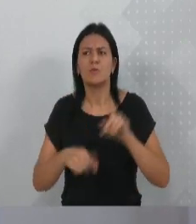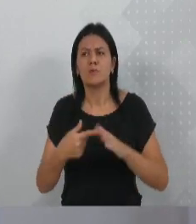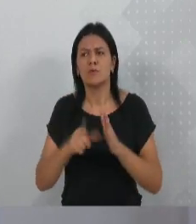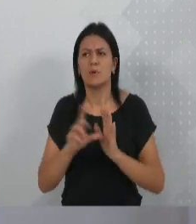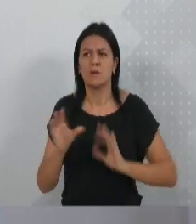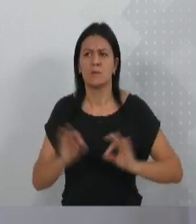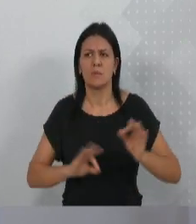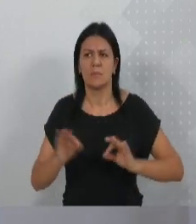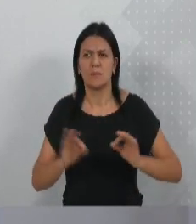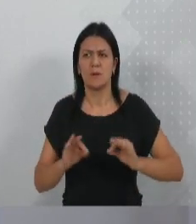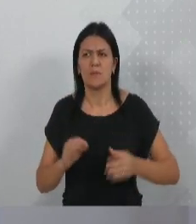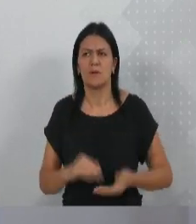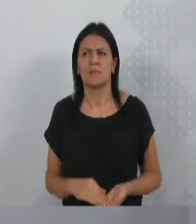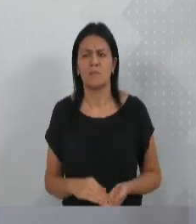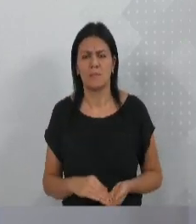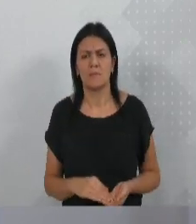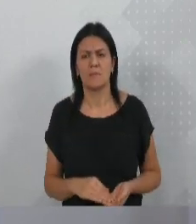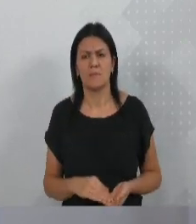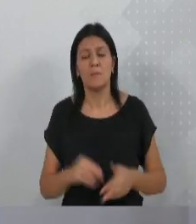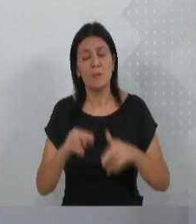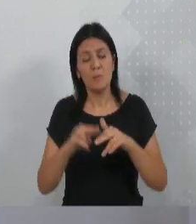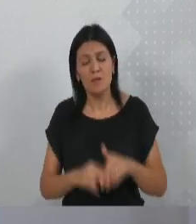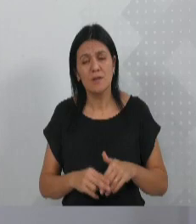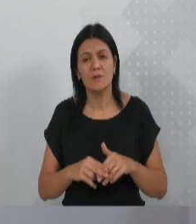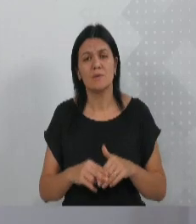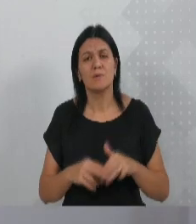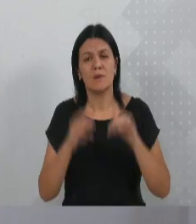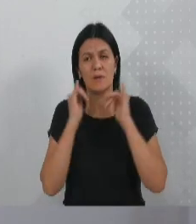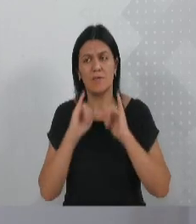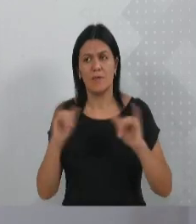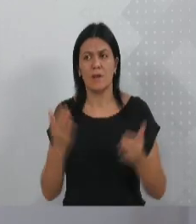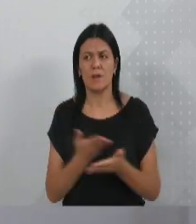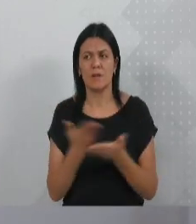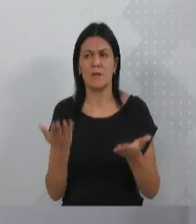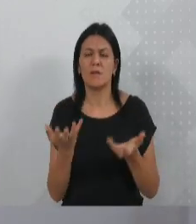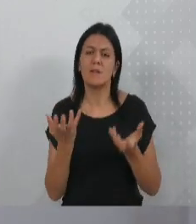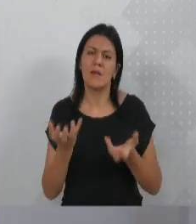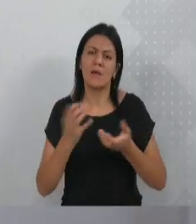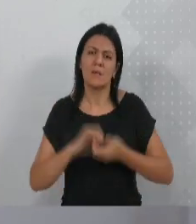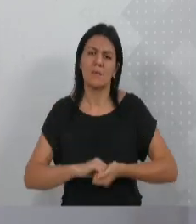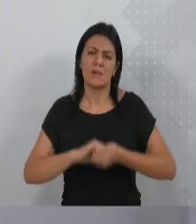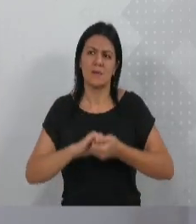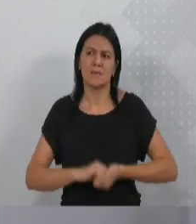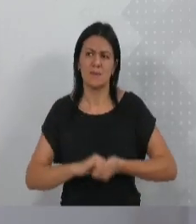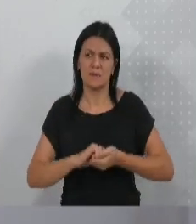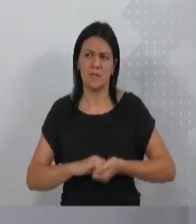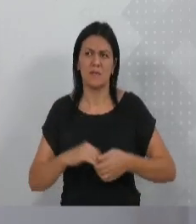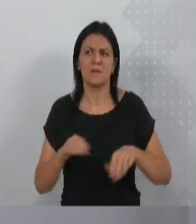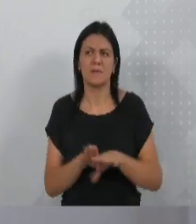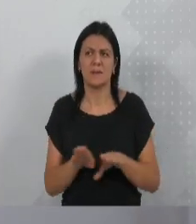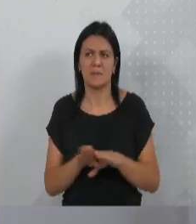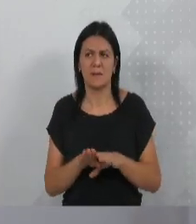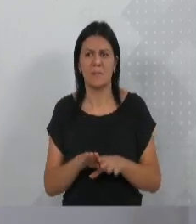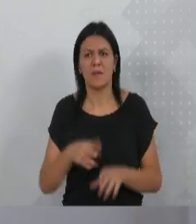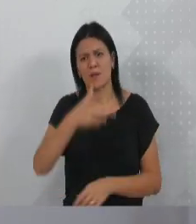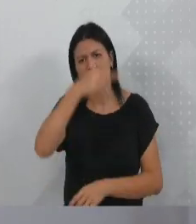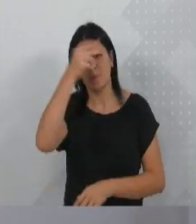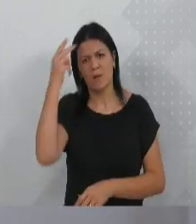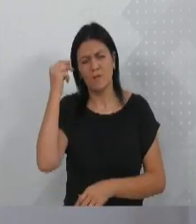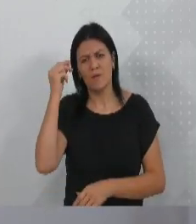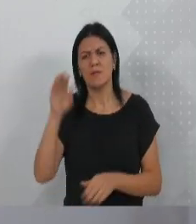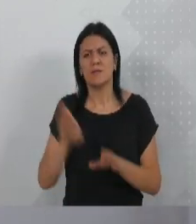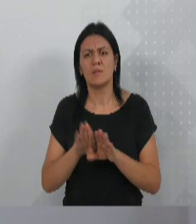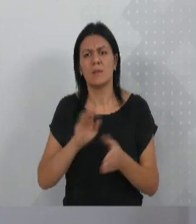melhor maneira possível então é essa a colocação que eu queria deixar aqui e parabenizar né o nosso nosso prefeito nosso